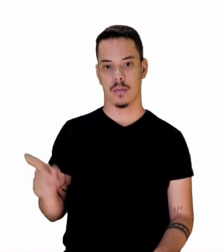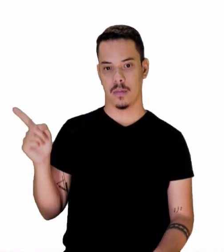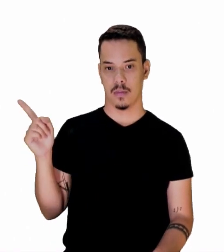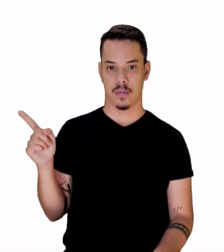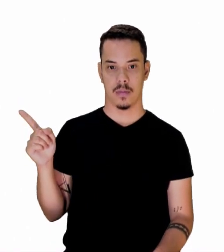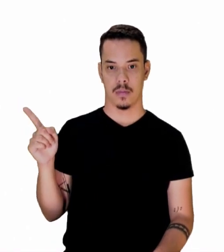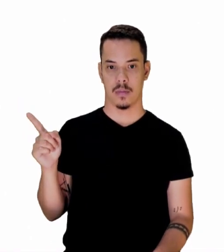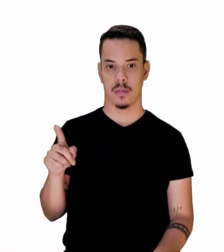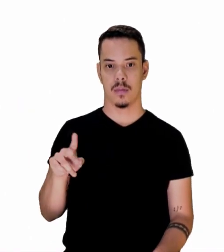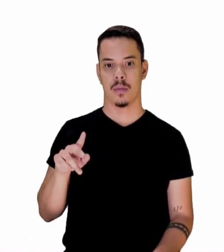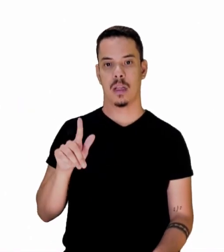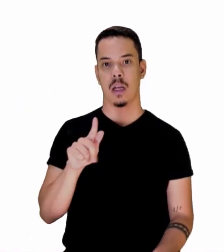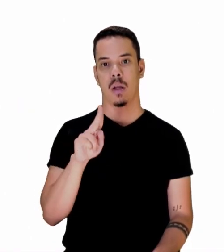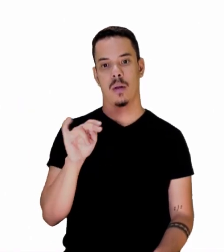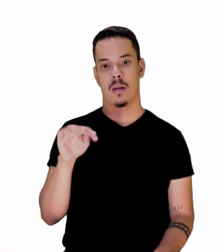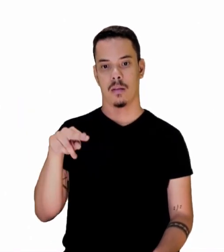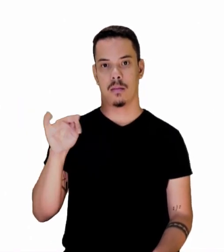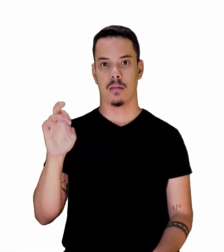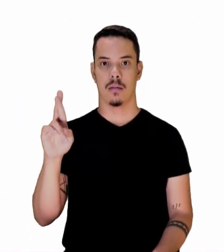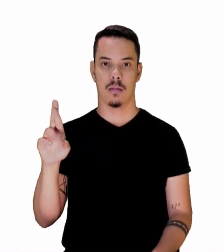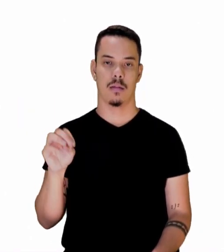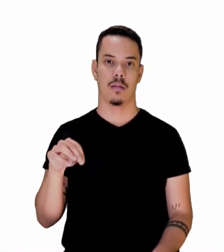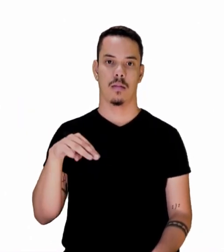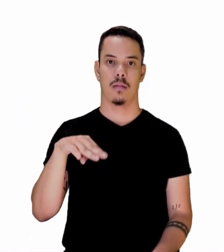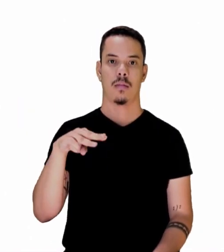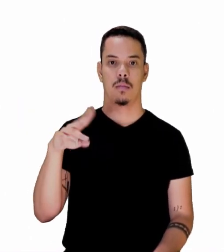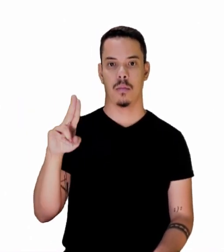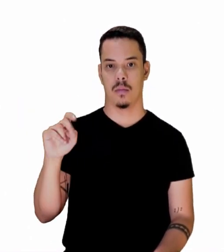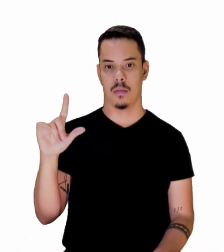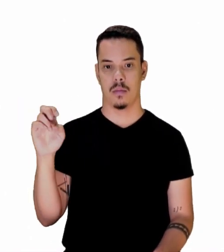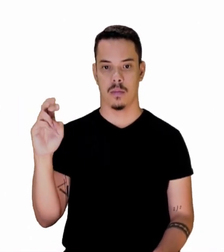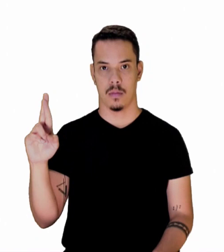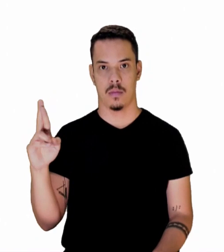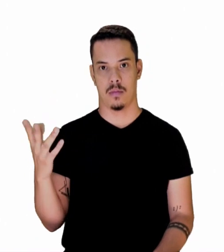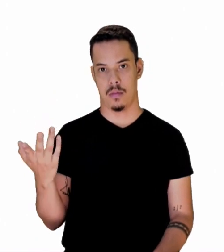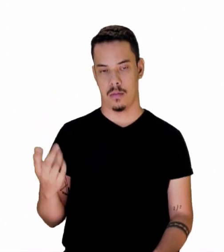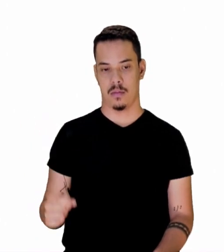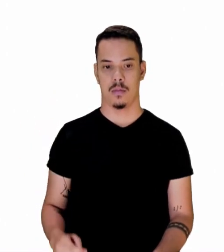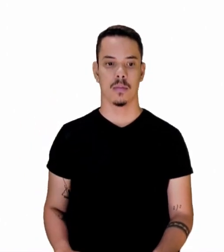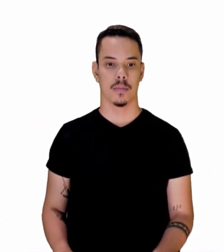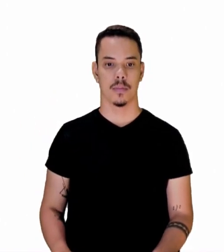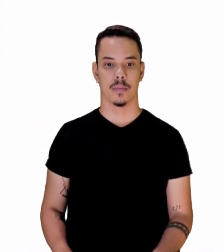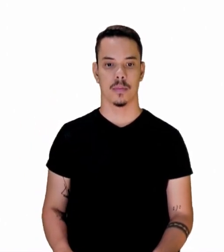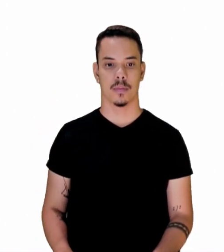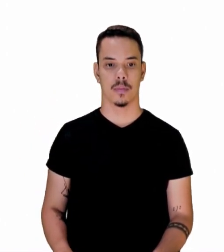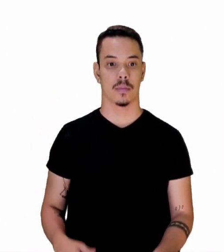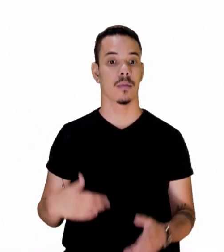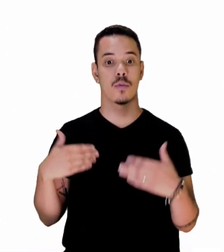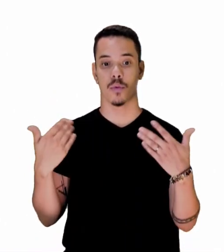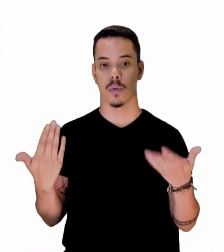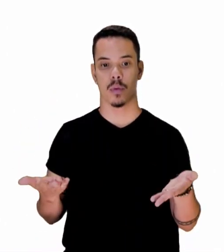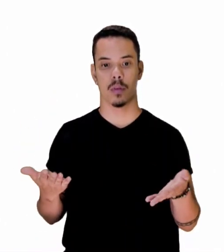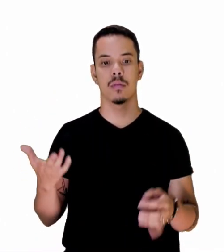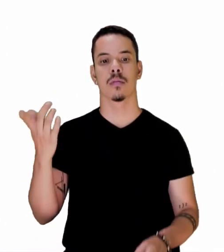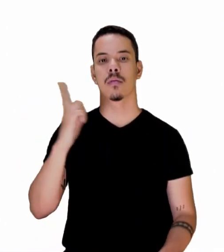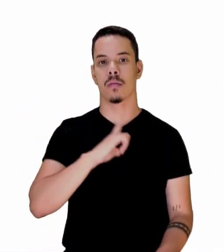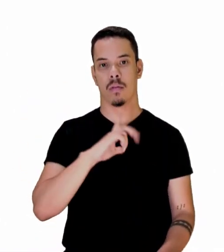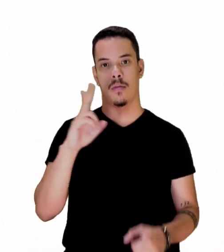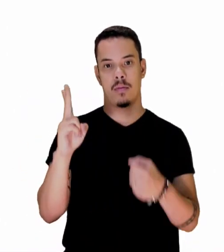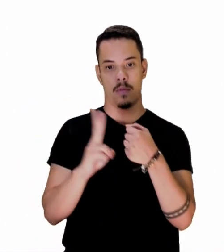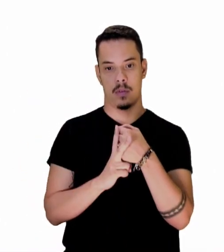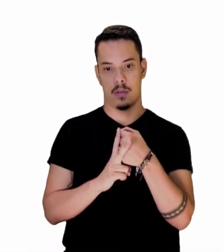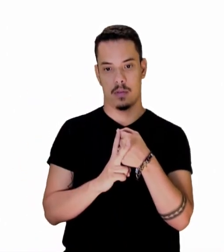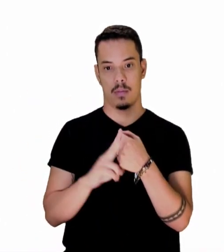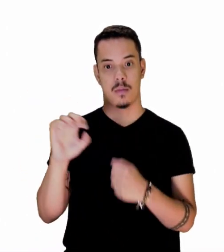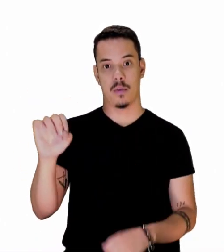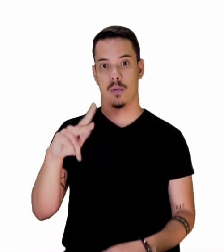tá? Mille, assim por diante. Acento diferencial, qual? Por exemplo, aqui eu tenho um verbo, vai ter o acento. Se